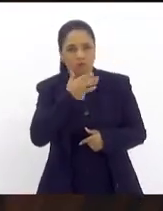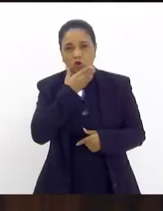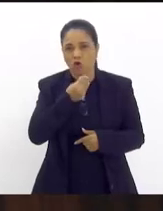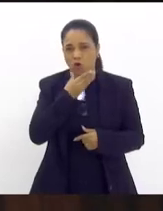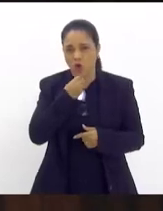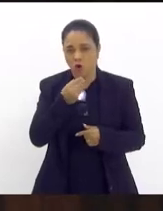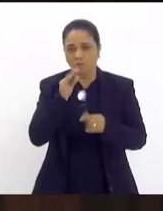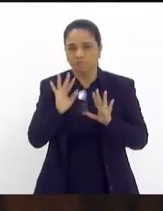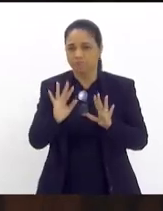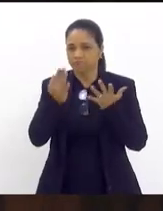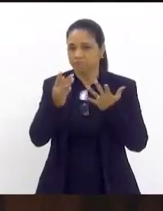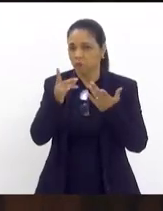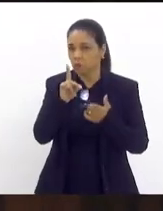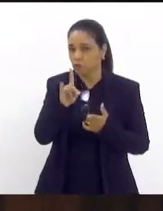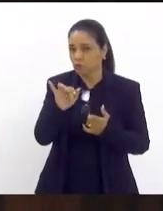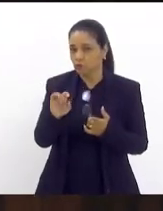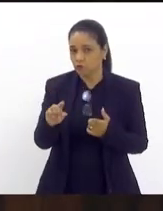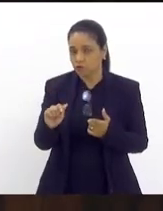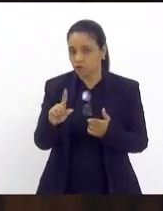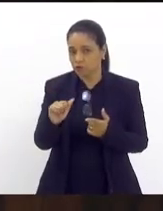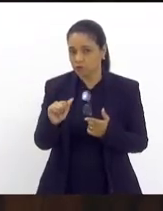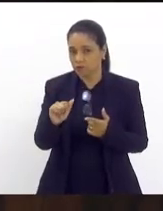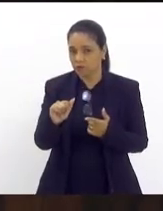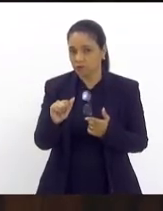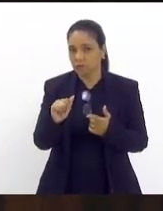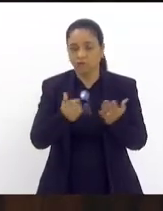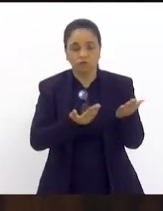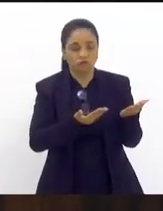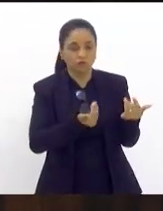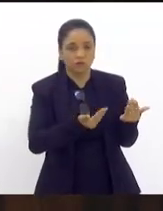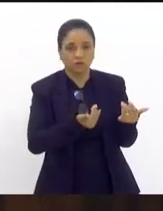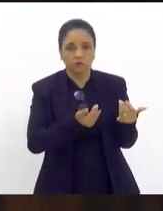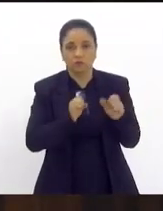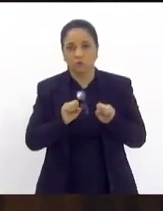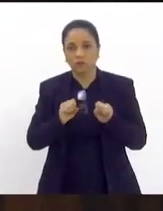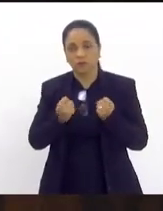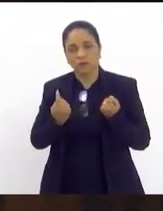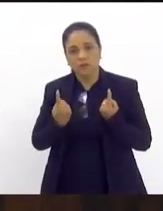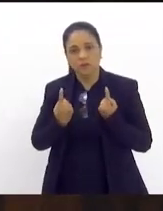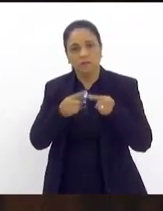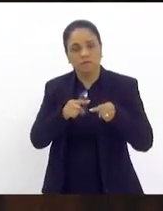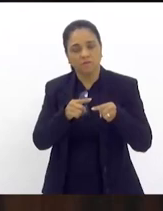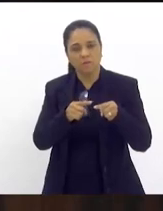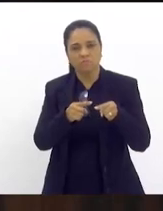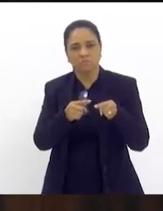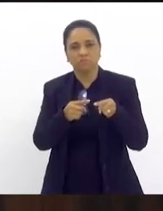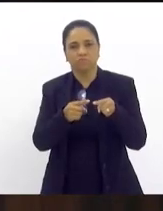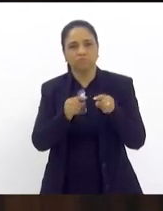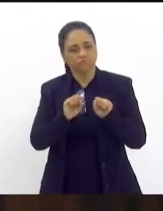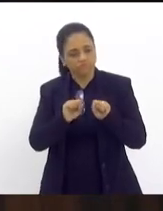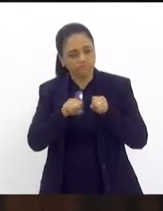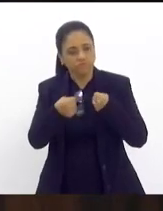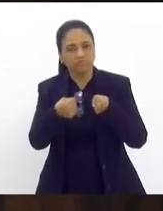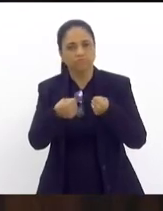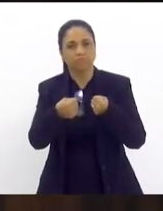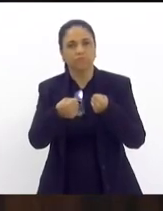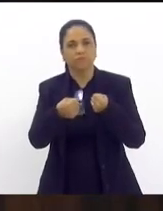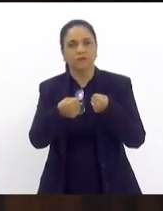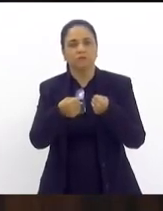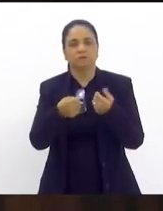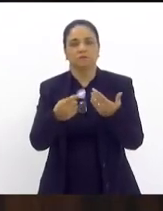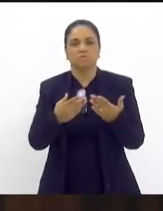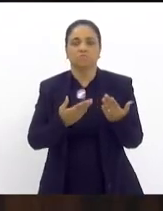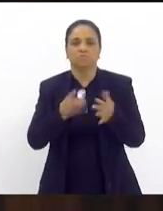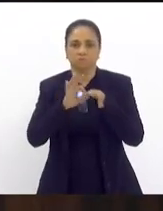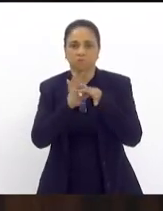e referência ao dia da Juventude em defesa da Democracia hoje protocolamos o pedido de